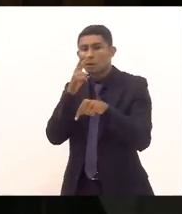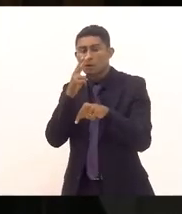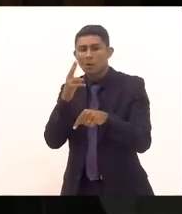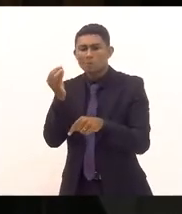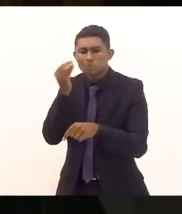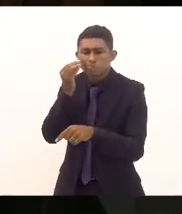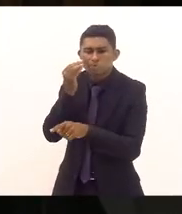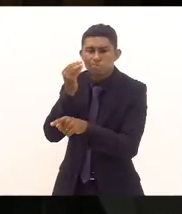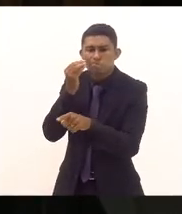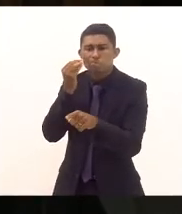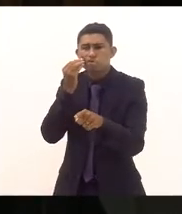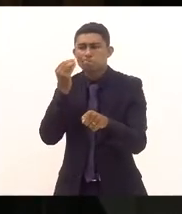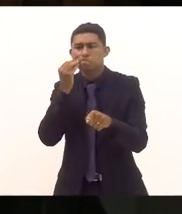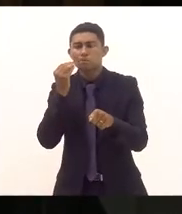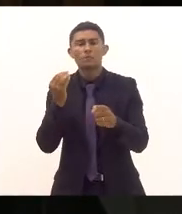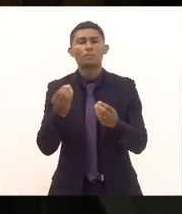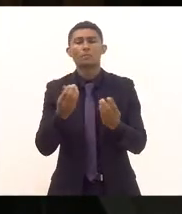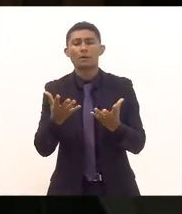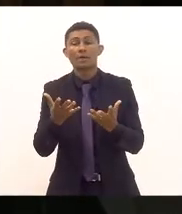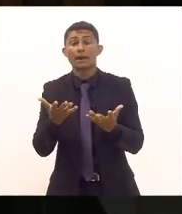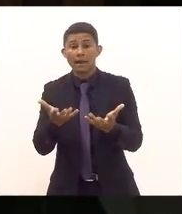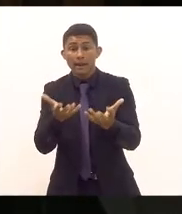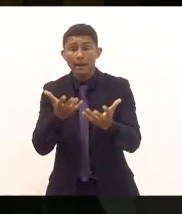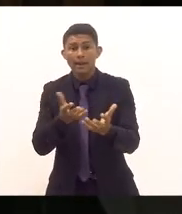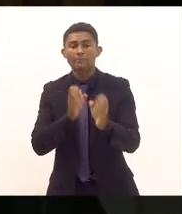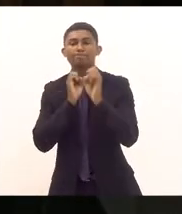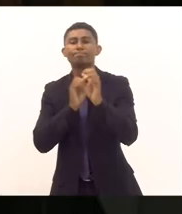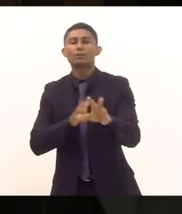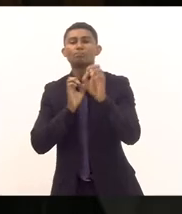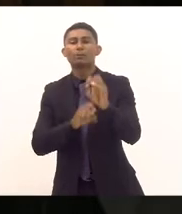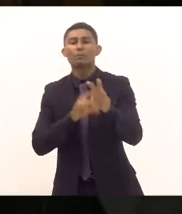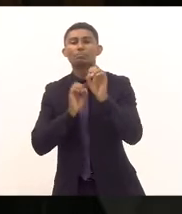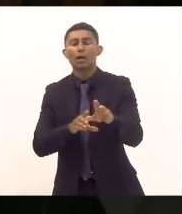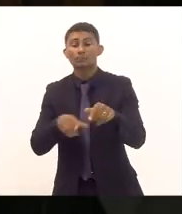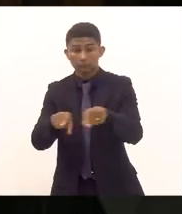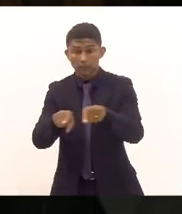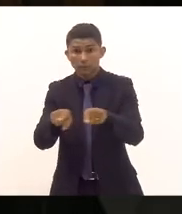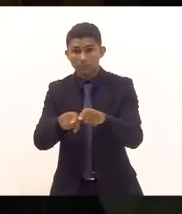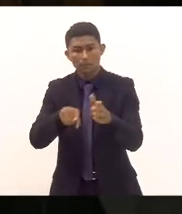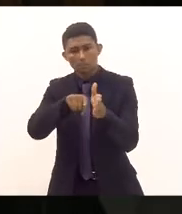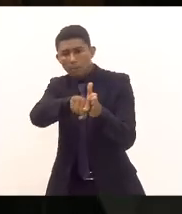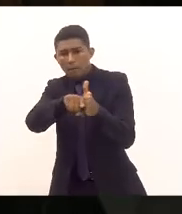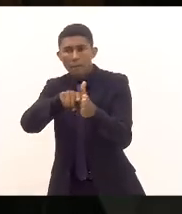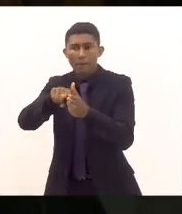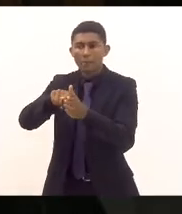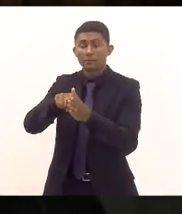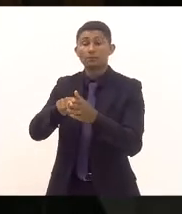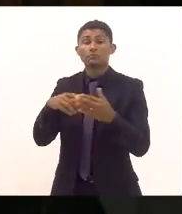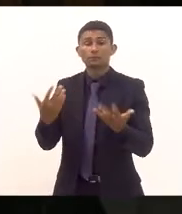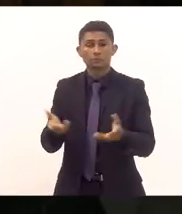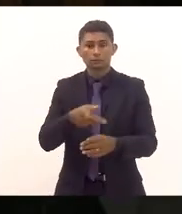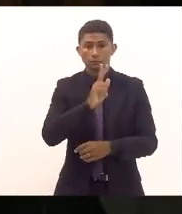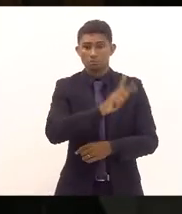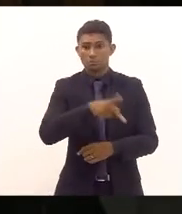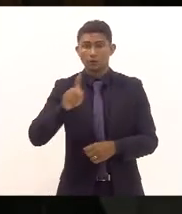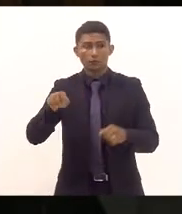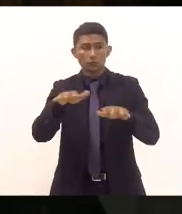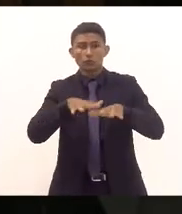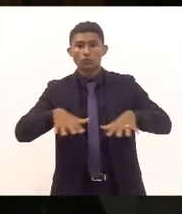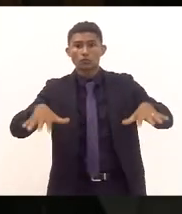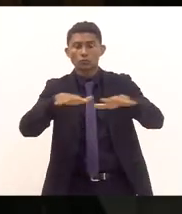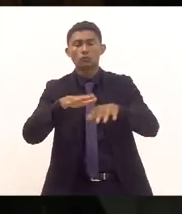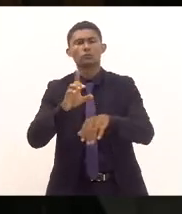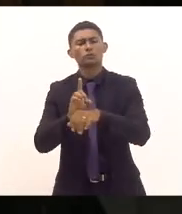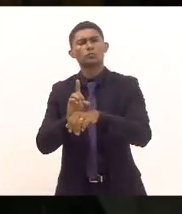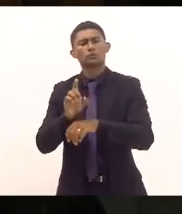indissociabilidade entre o ensino EA pesquisa fazendo dessa Universidade uma instituição onde todos os professores são